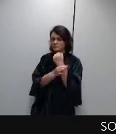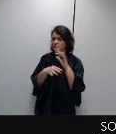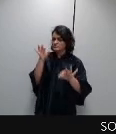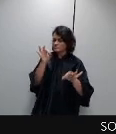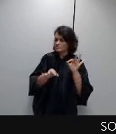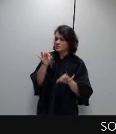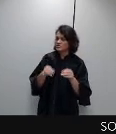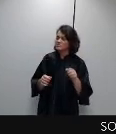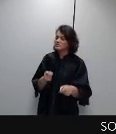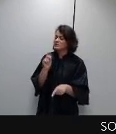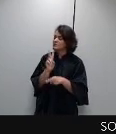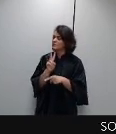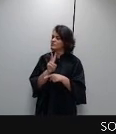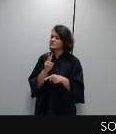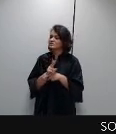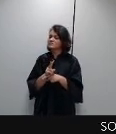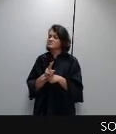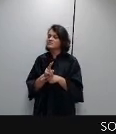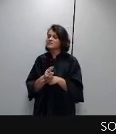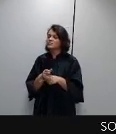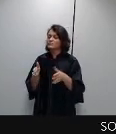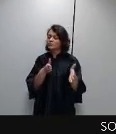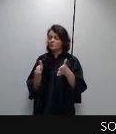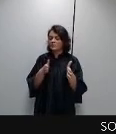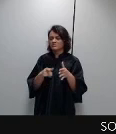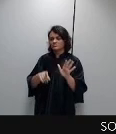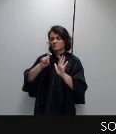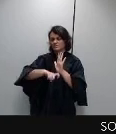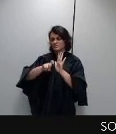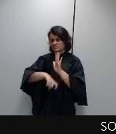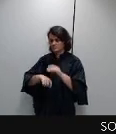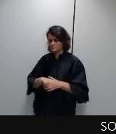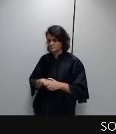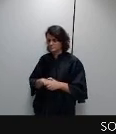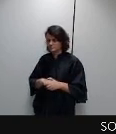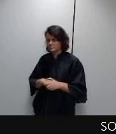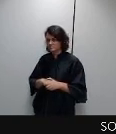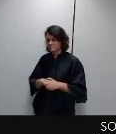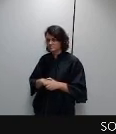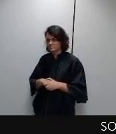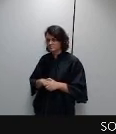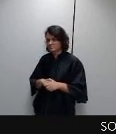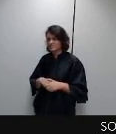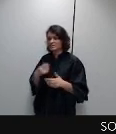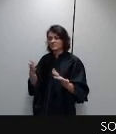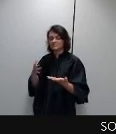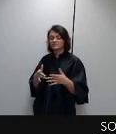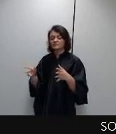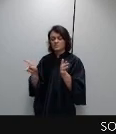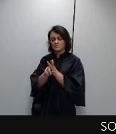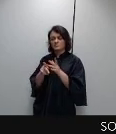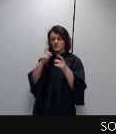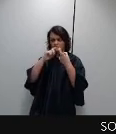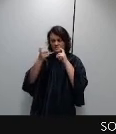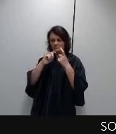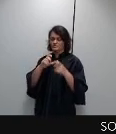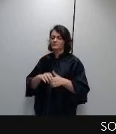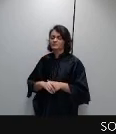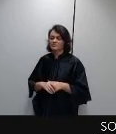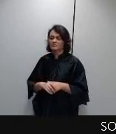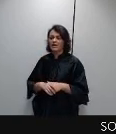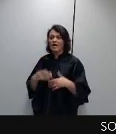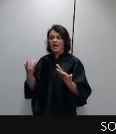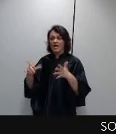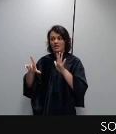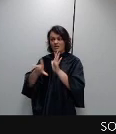Sofia já postada no campo do direito tributário sancionador e administrativa pelo que a lei que